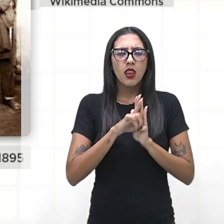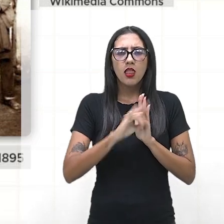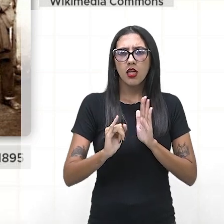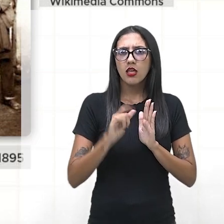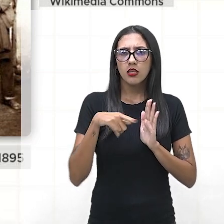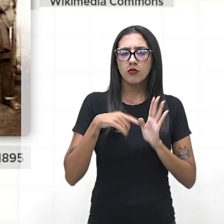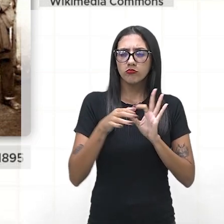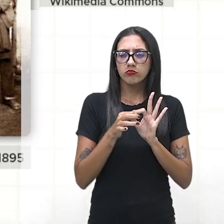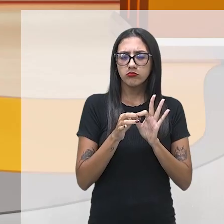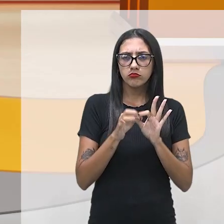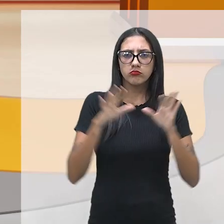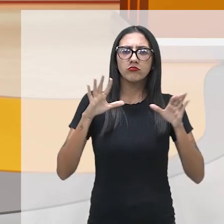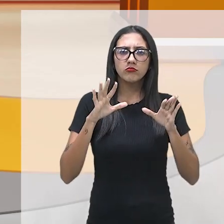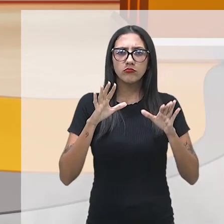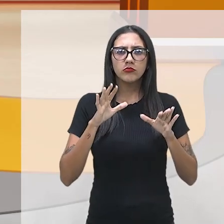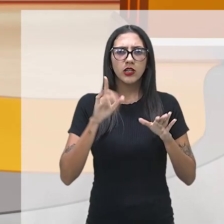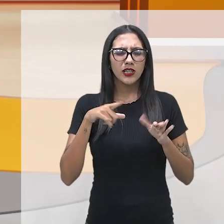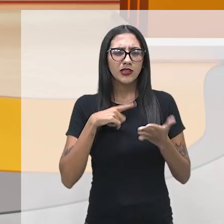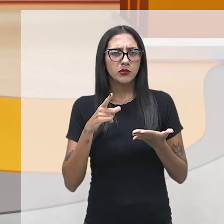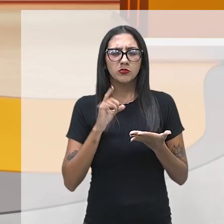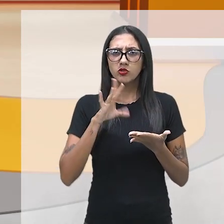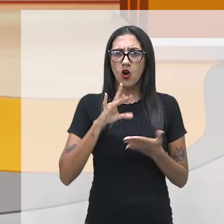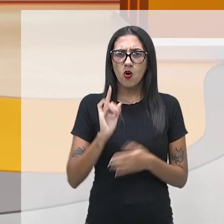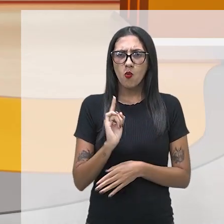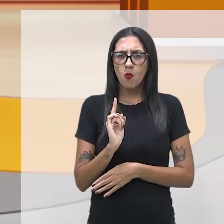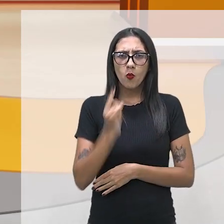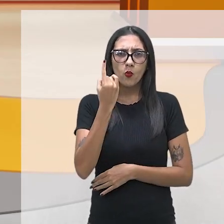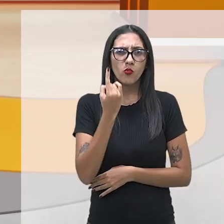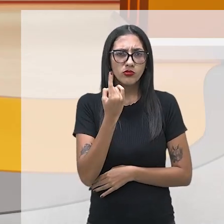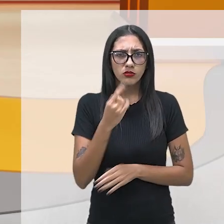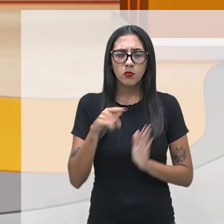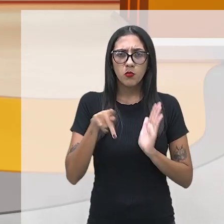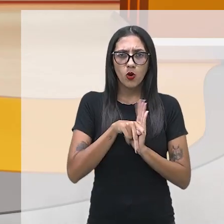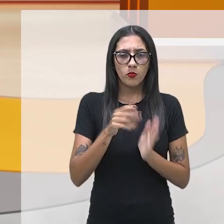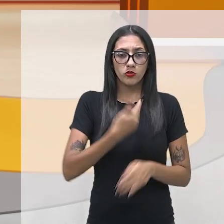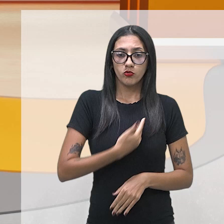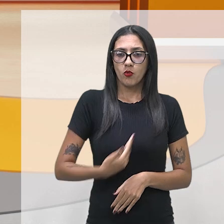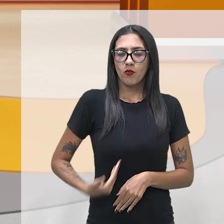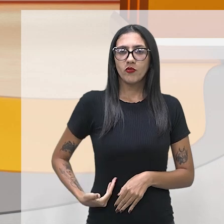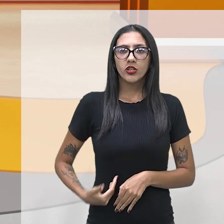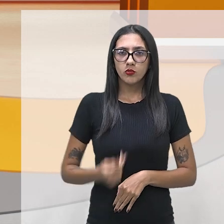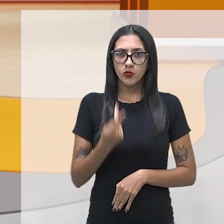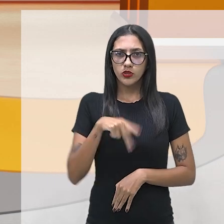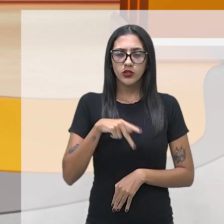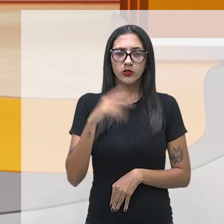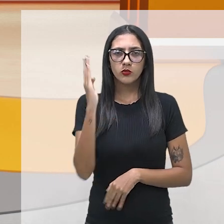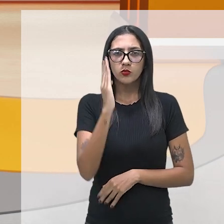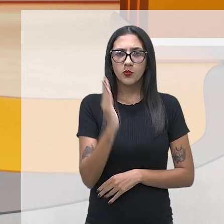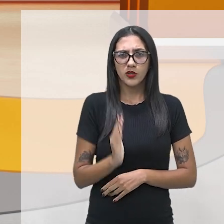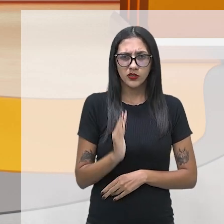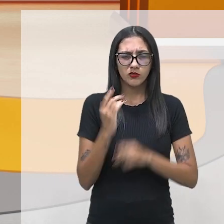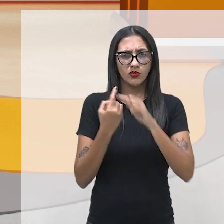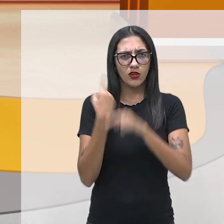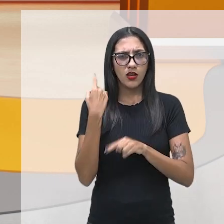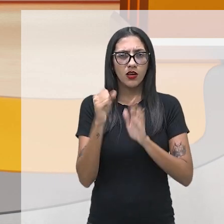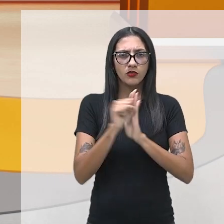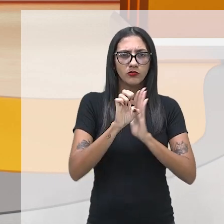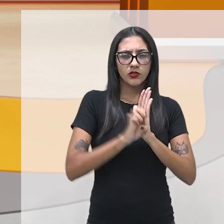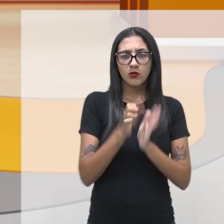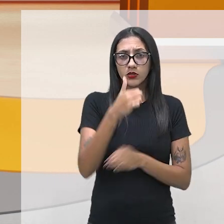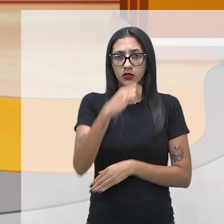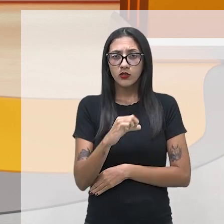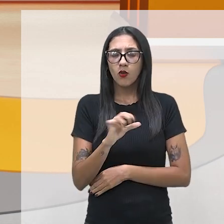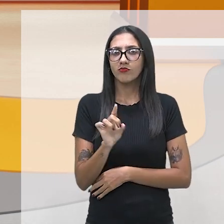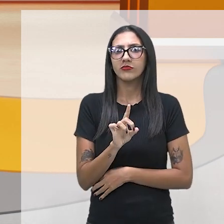ele não foi um movimento que partiu única e exclusivamente do governo imperial brasileiro, lá no final do século